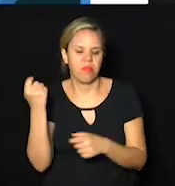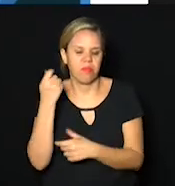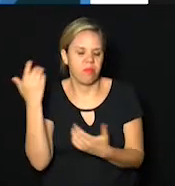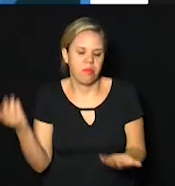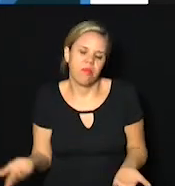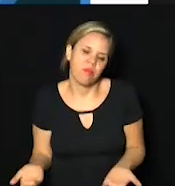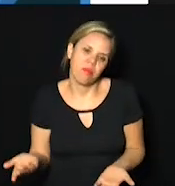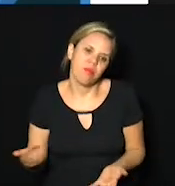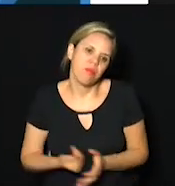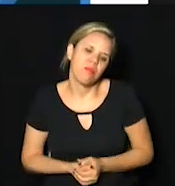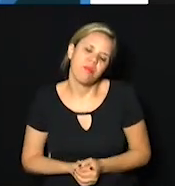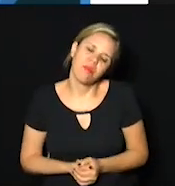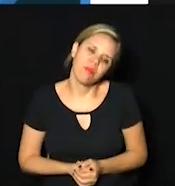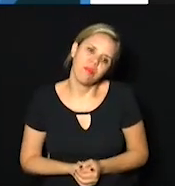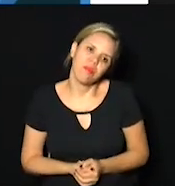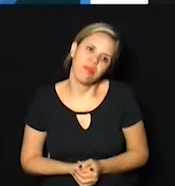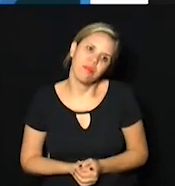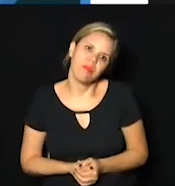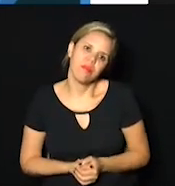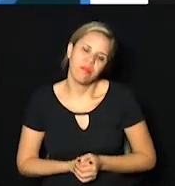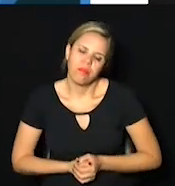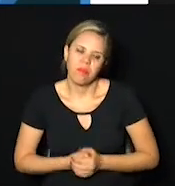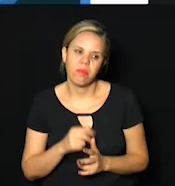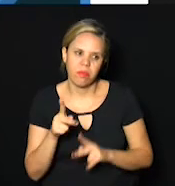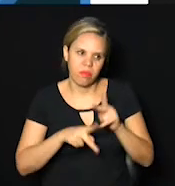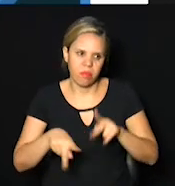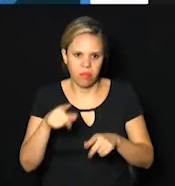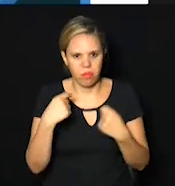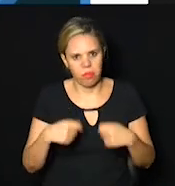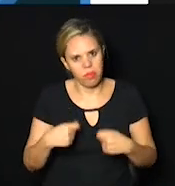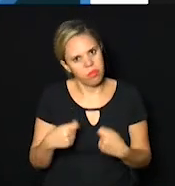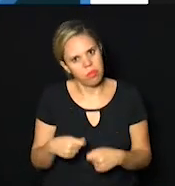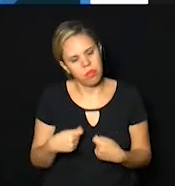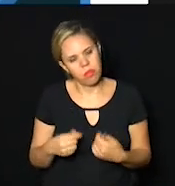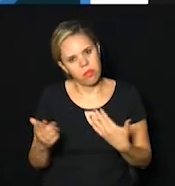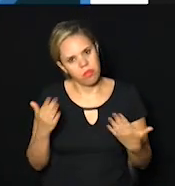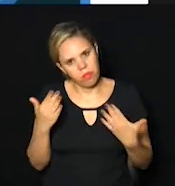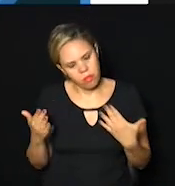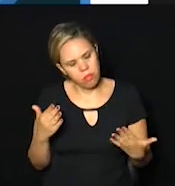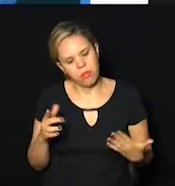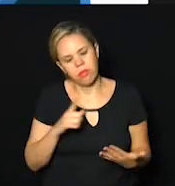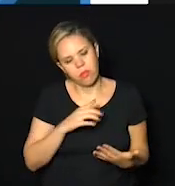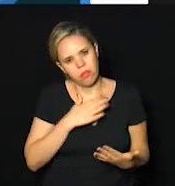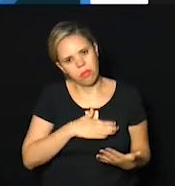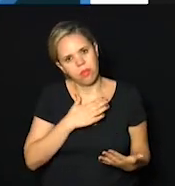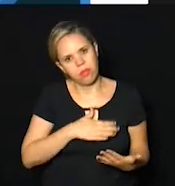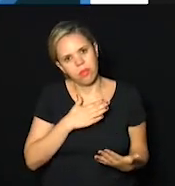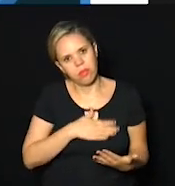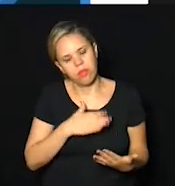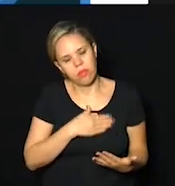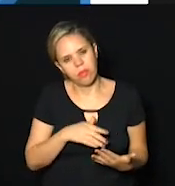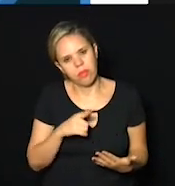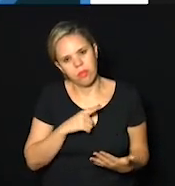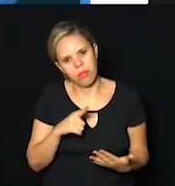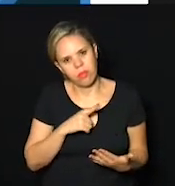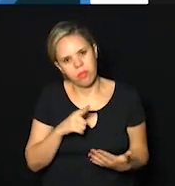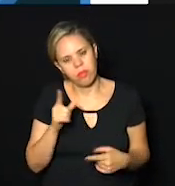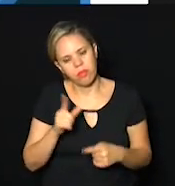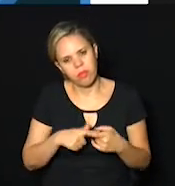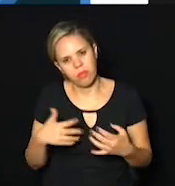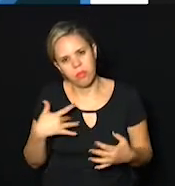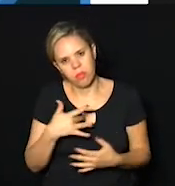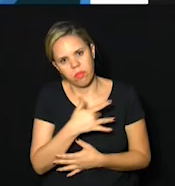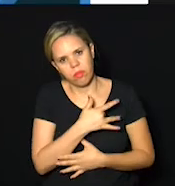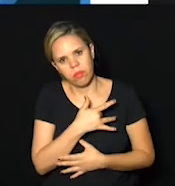Então, essas pessoas precisam, para ter tranquilidade, ter um equipamento de saúde